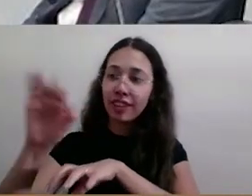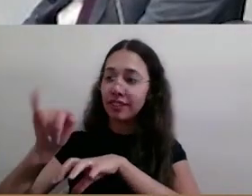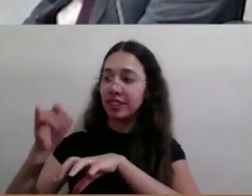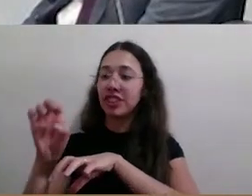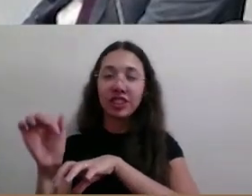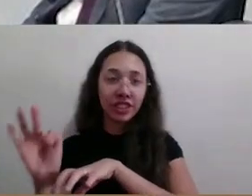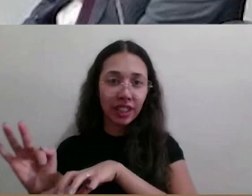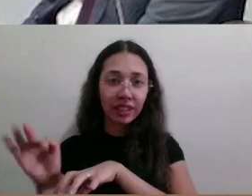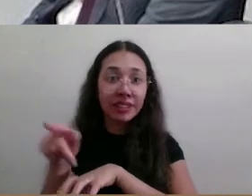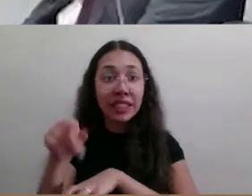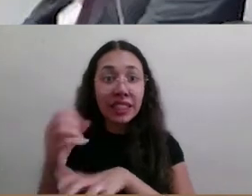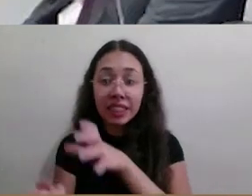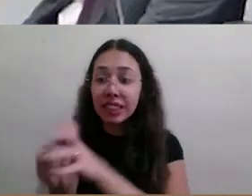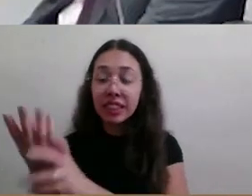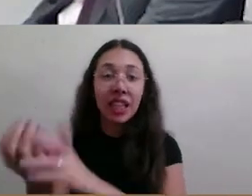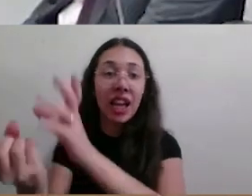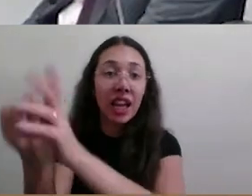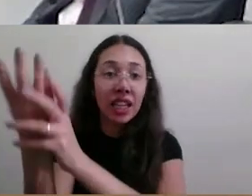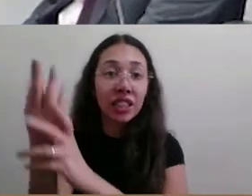tínhamos competência de vara comum.